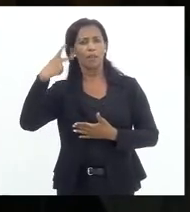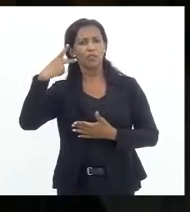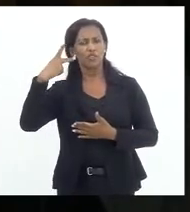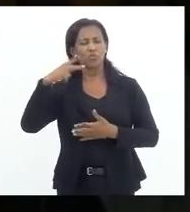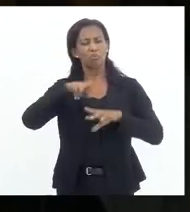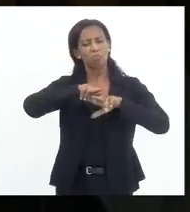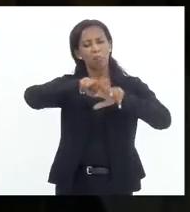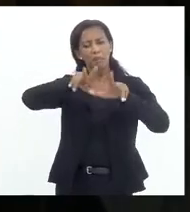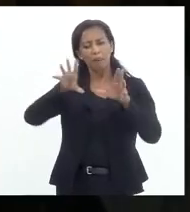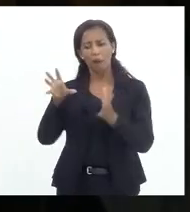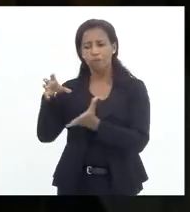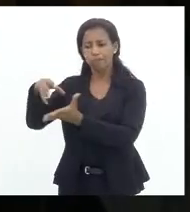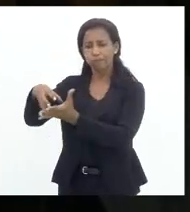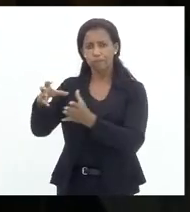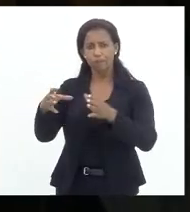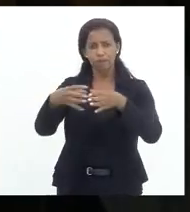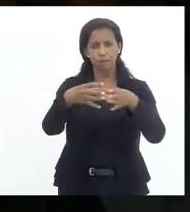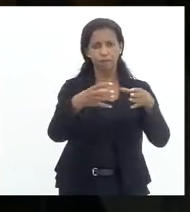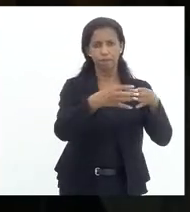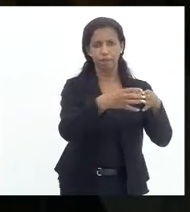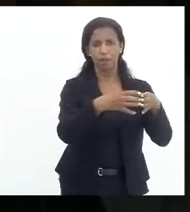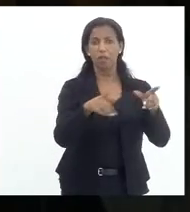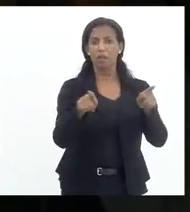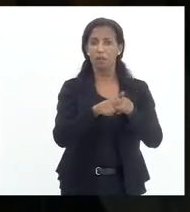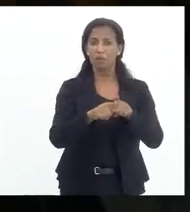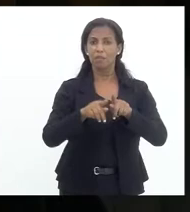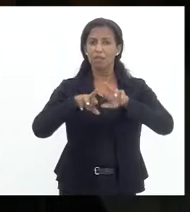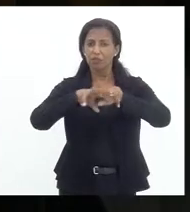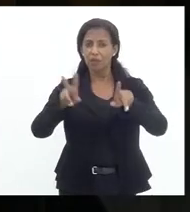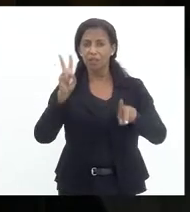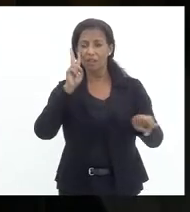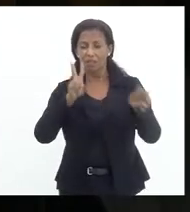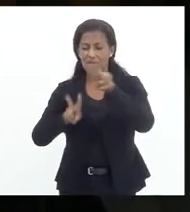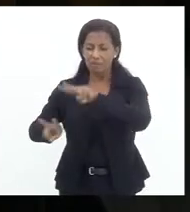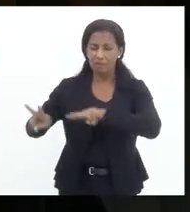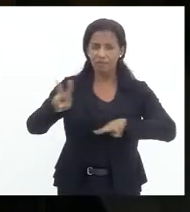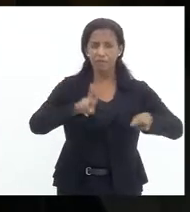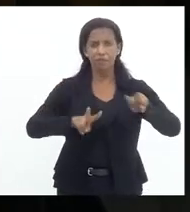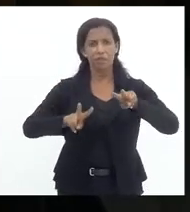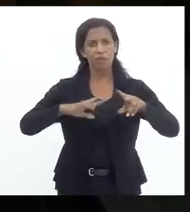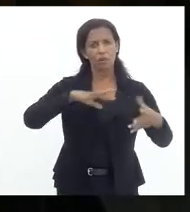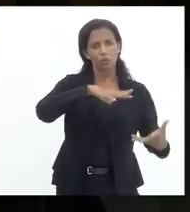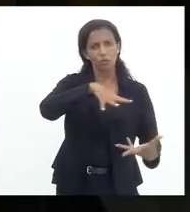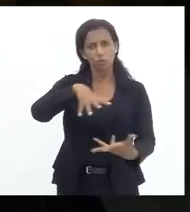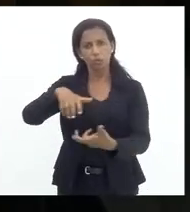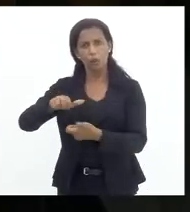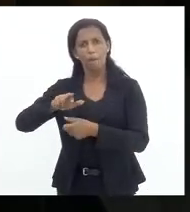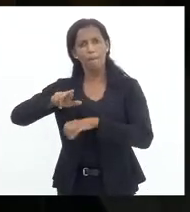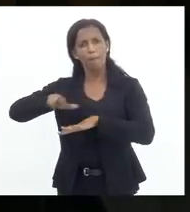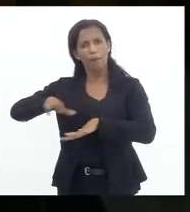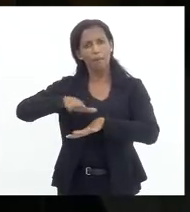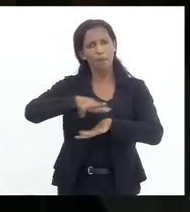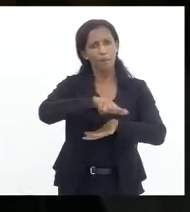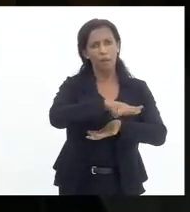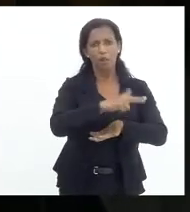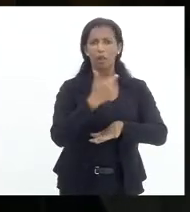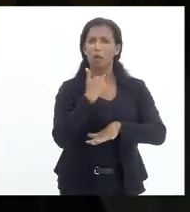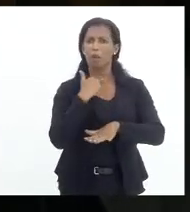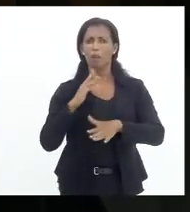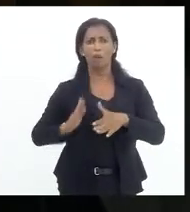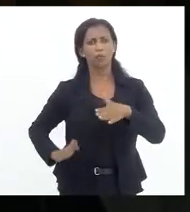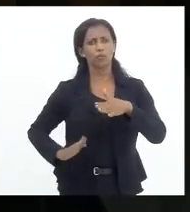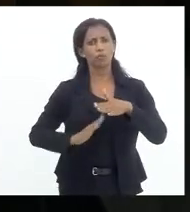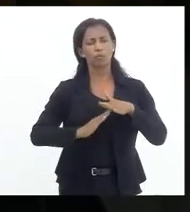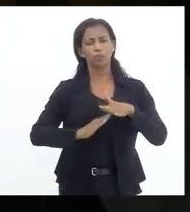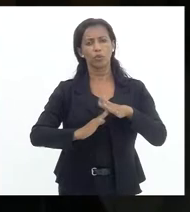por grupos políticos diferentes e tenham visões de Mundo Diferente isso não deve impedir